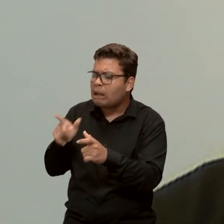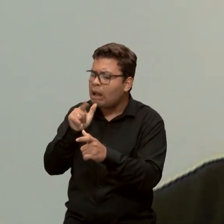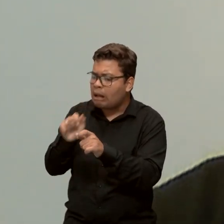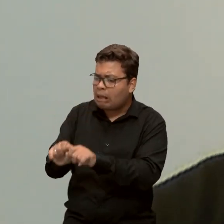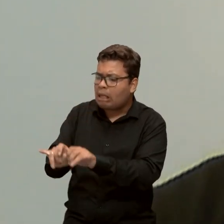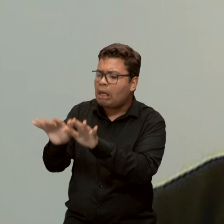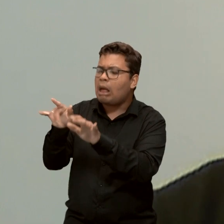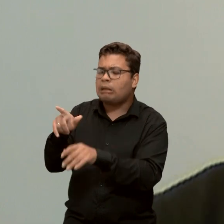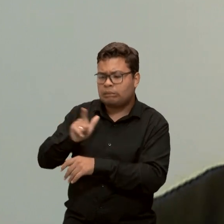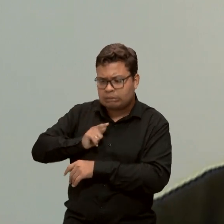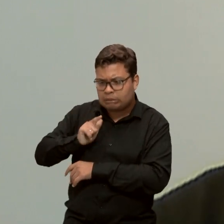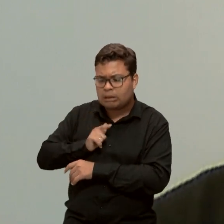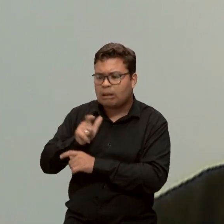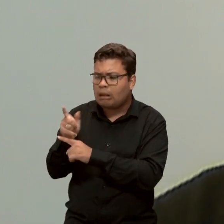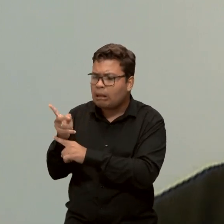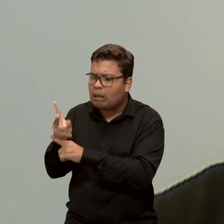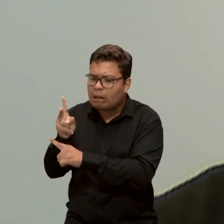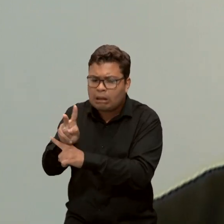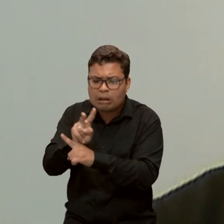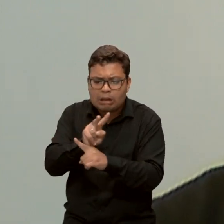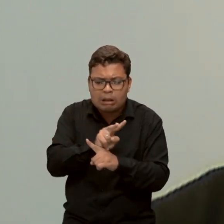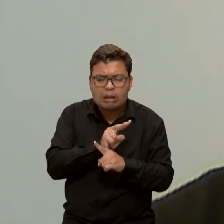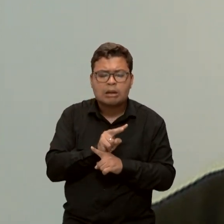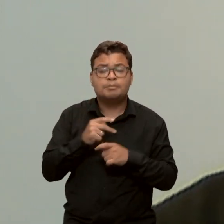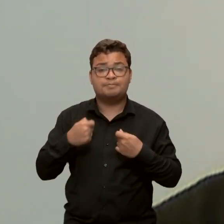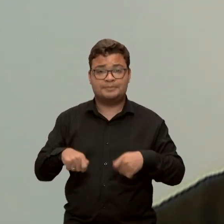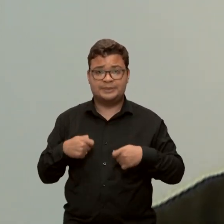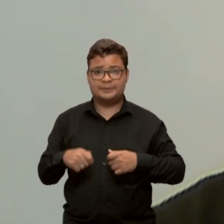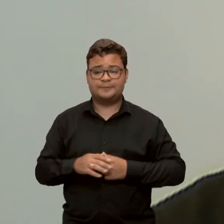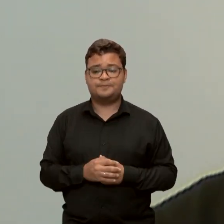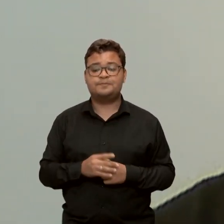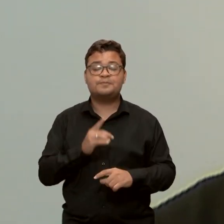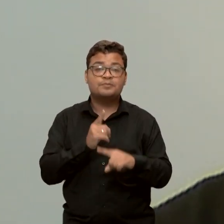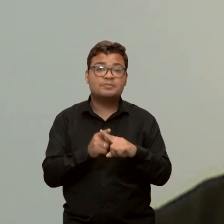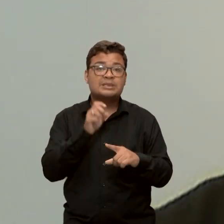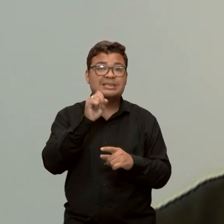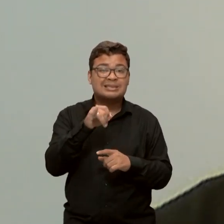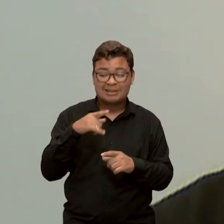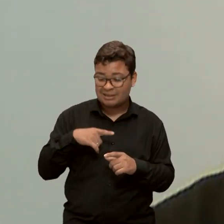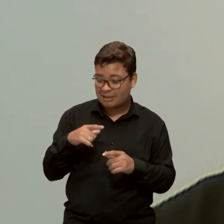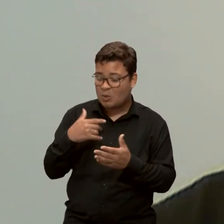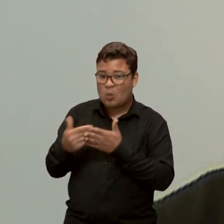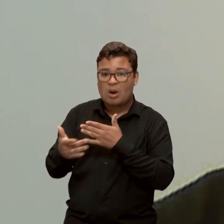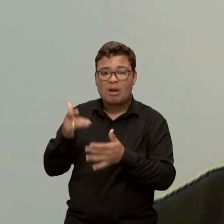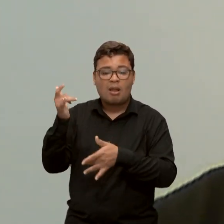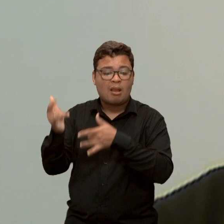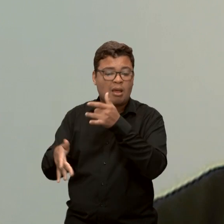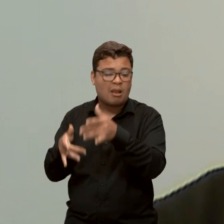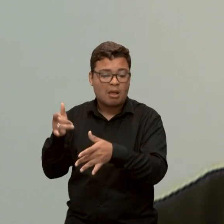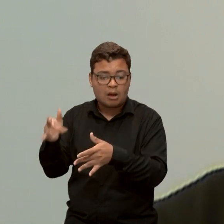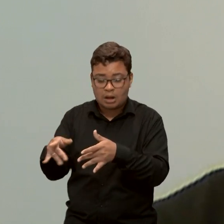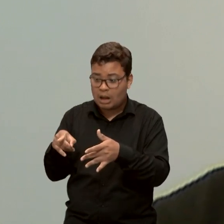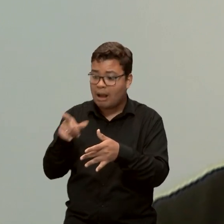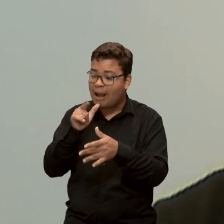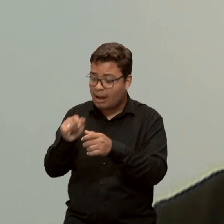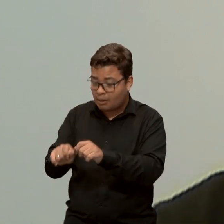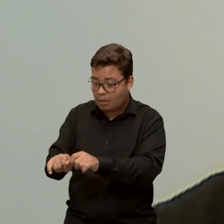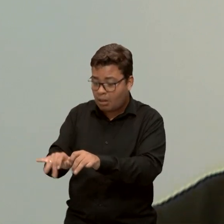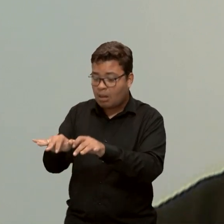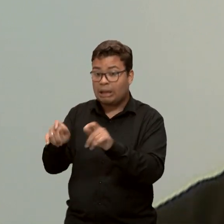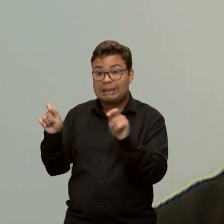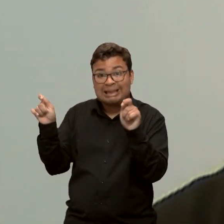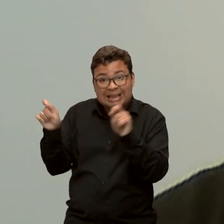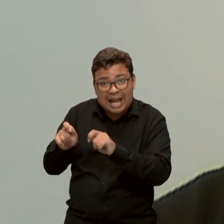as pessoas façam uma vistoria pelo menos uma vez por semana dentro da sua residência, procurando